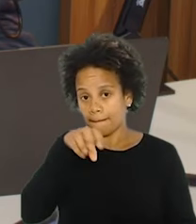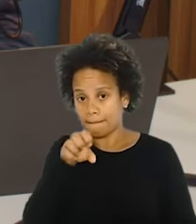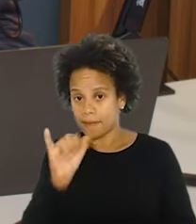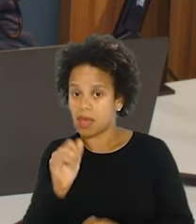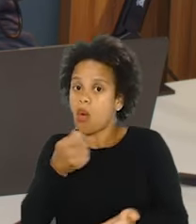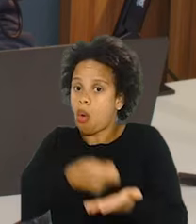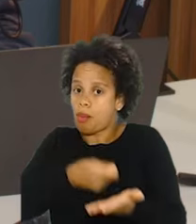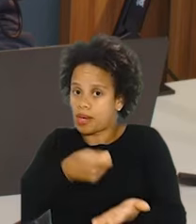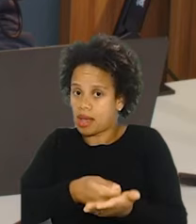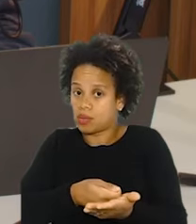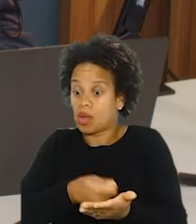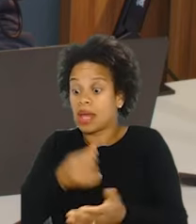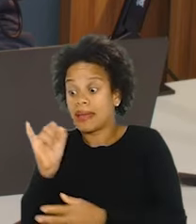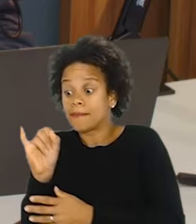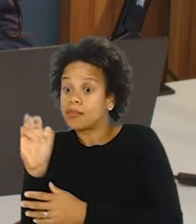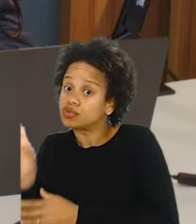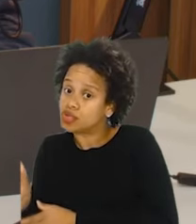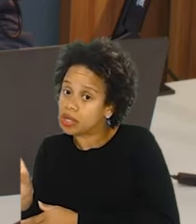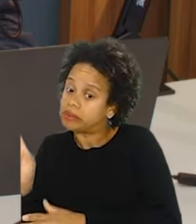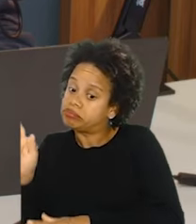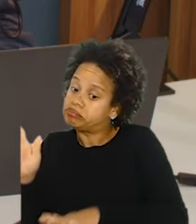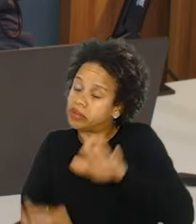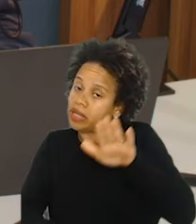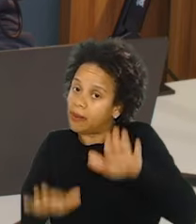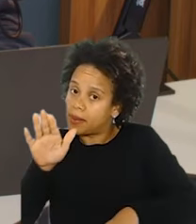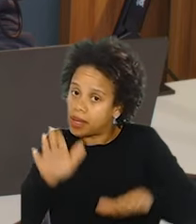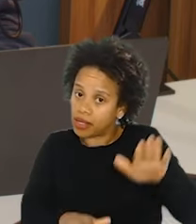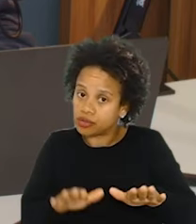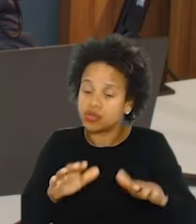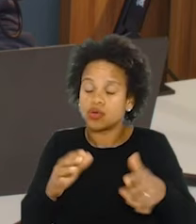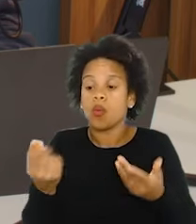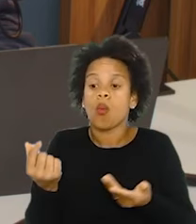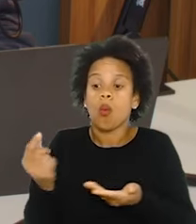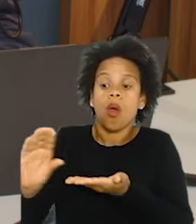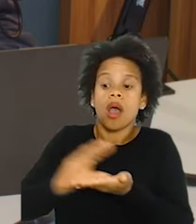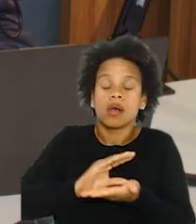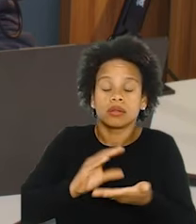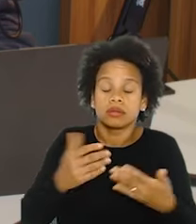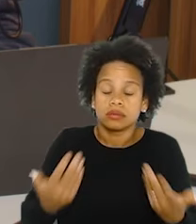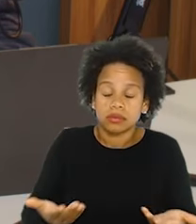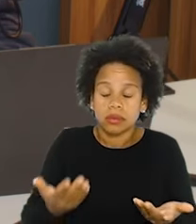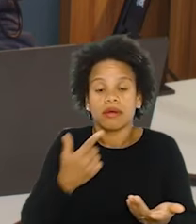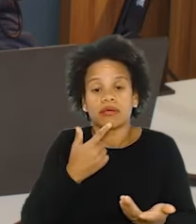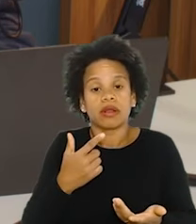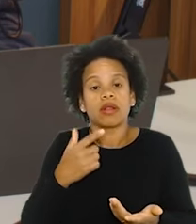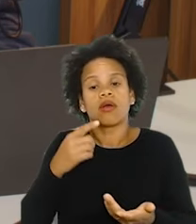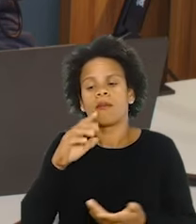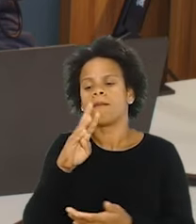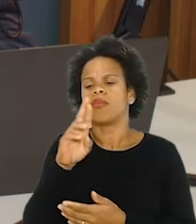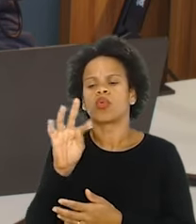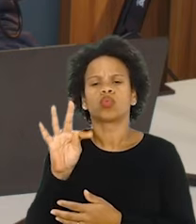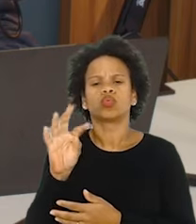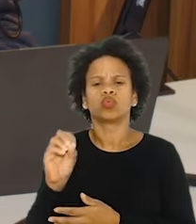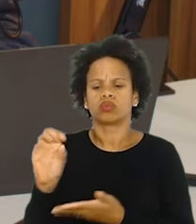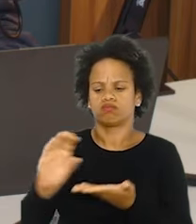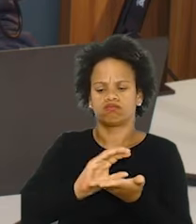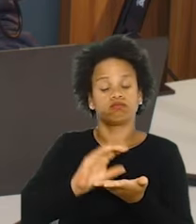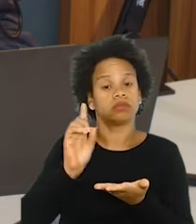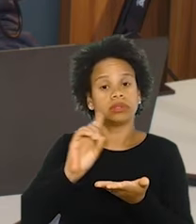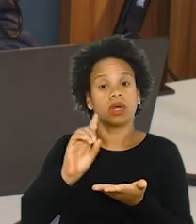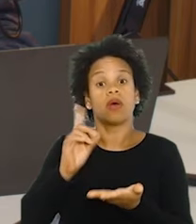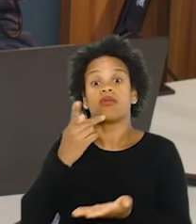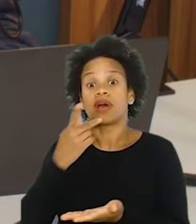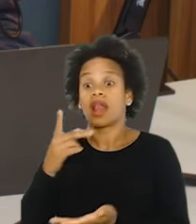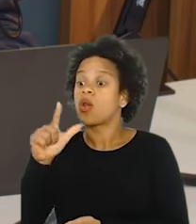obrigatória e a de Imposto de Renda vai variar conforme o lucro aí a gente já deixa de falar de faturamento bruto para realmente